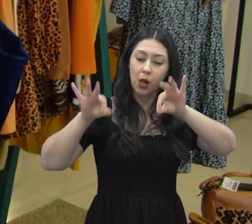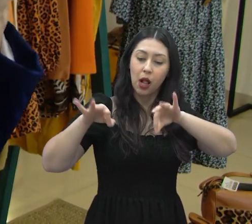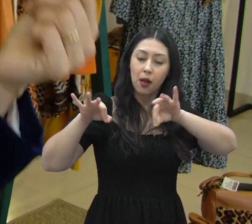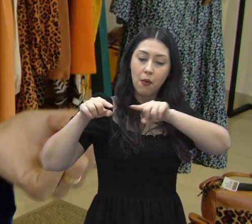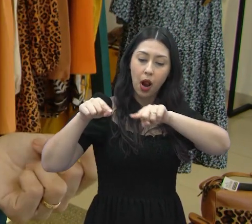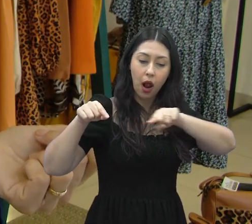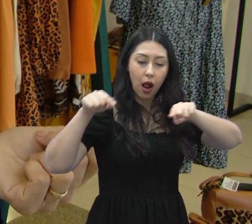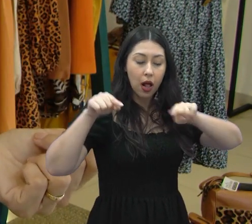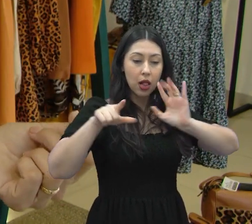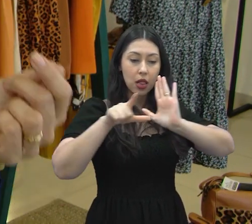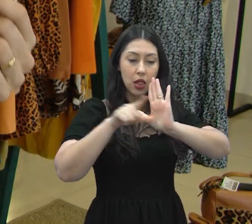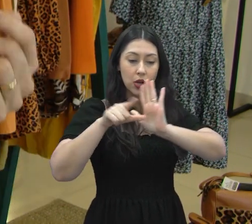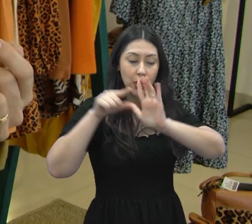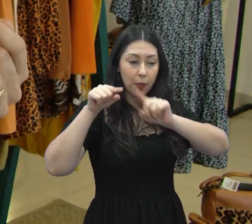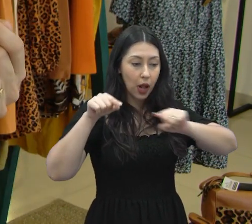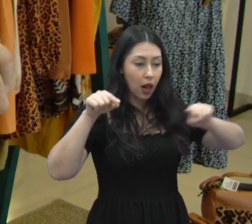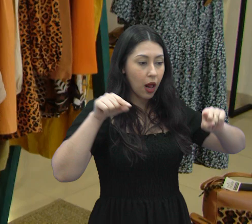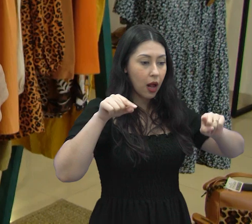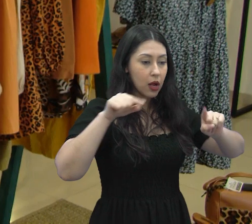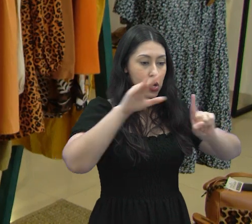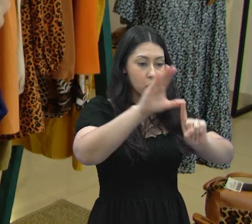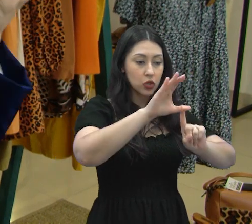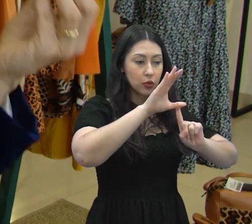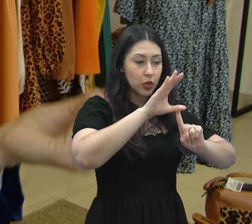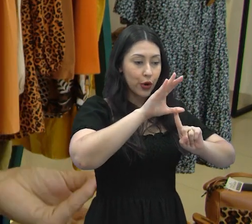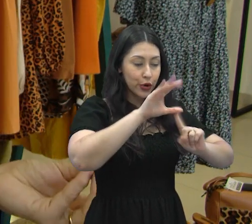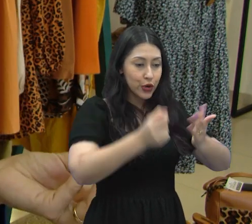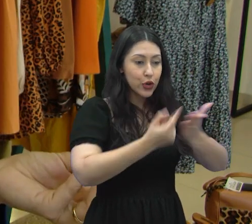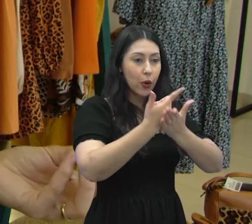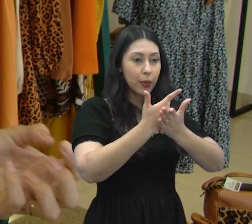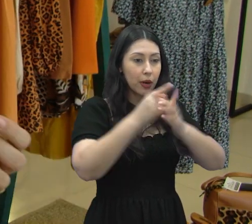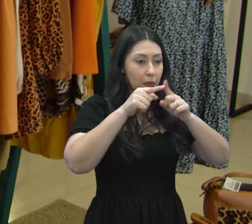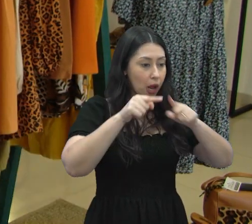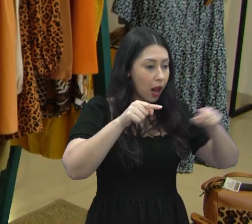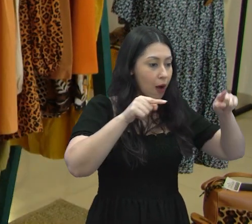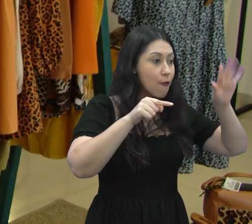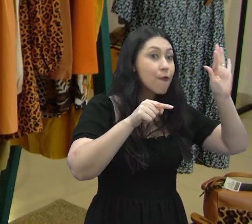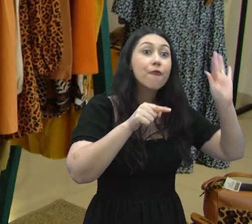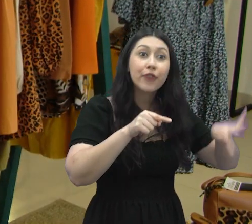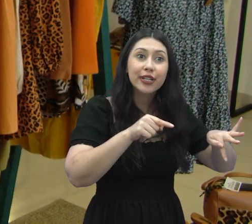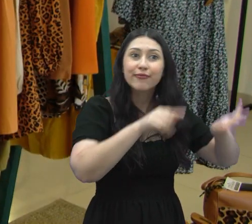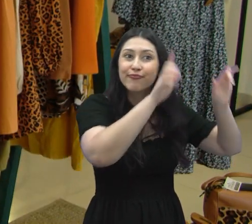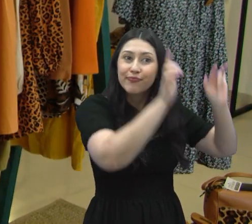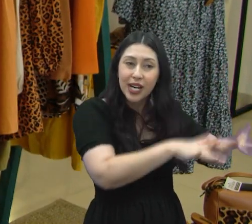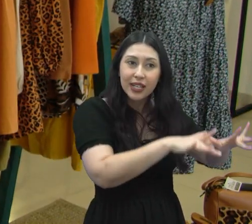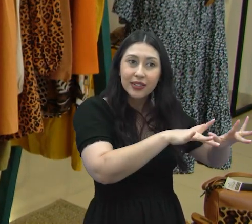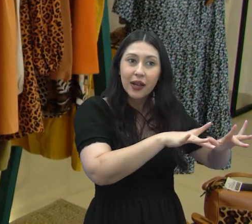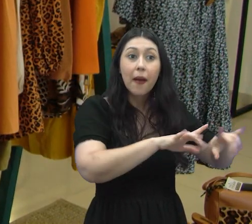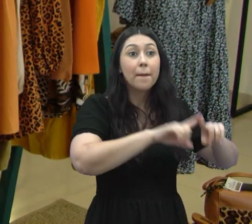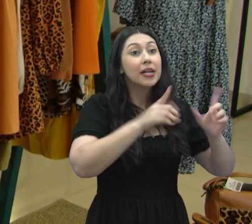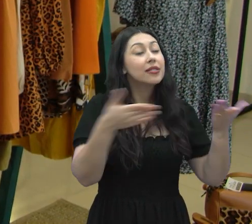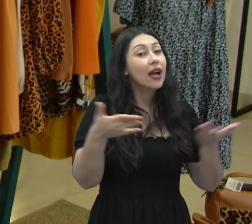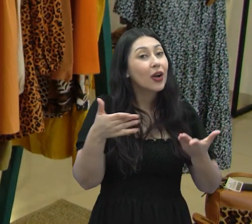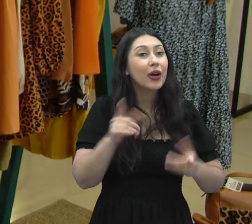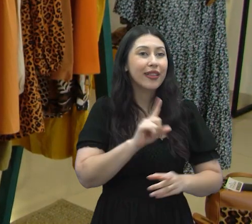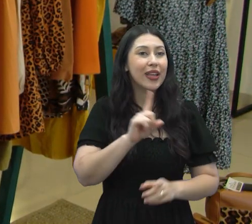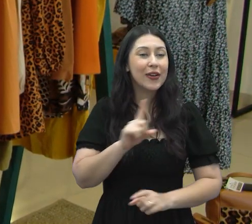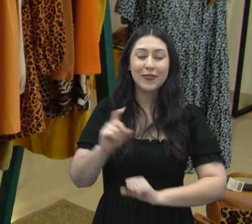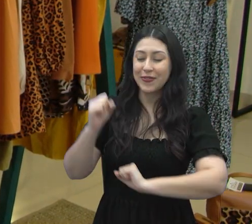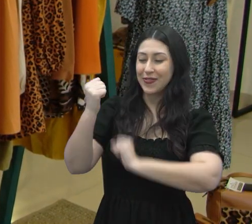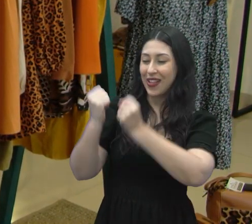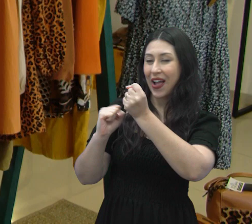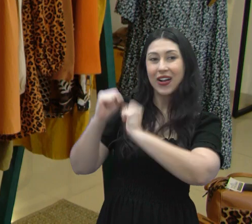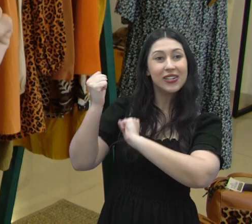loja e o consumidor final. Depois o consumidor final é descartado. Então, isso que é linear passa a ser circular,